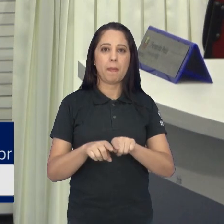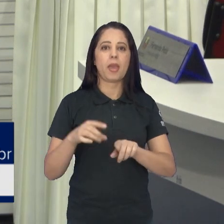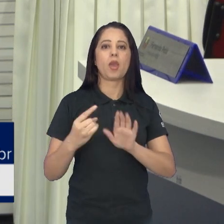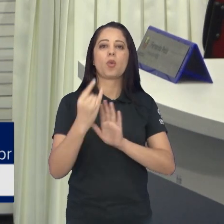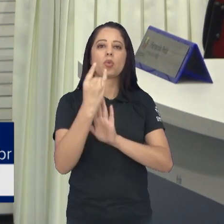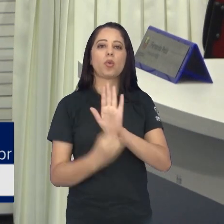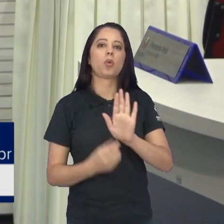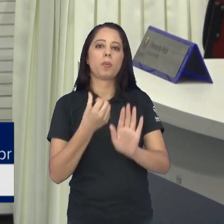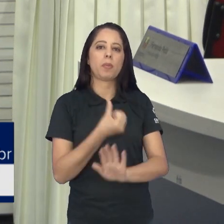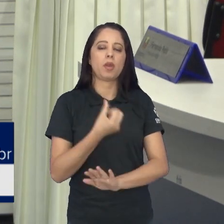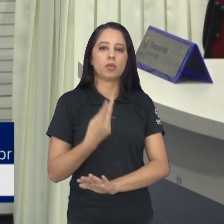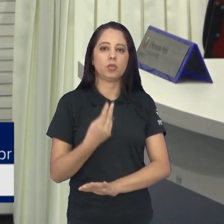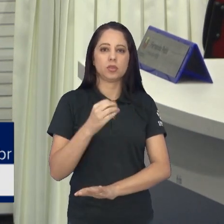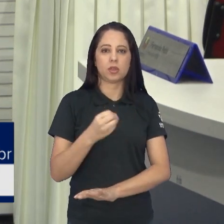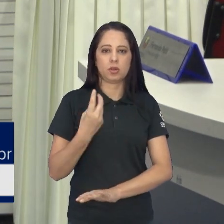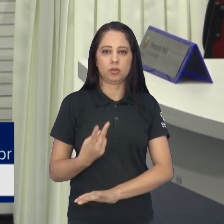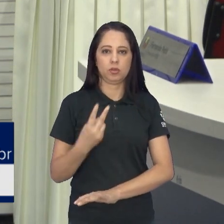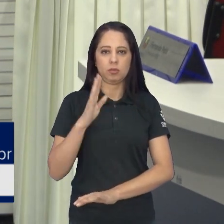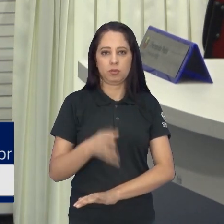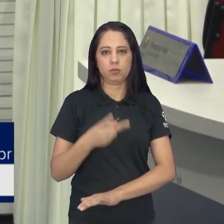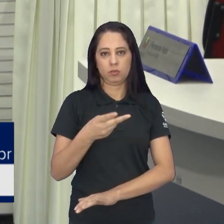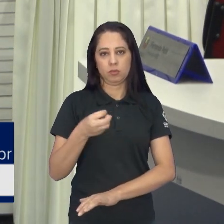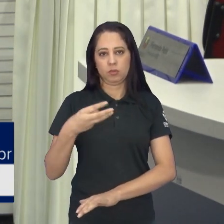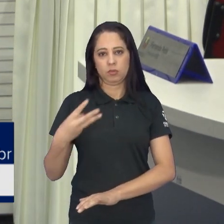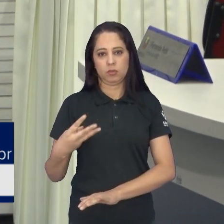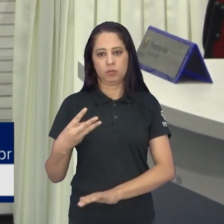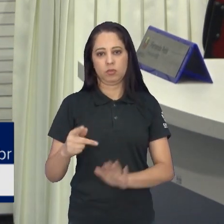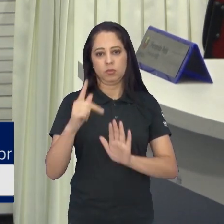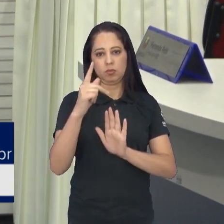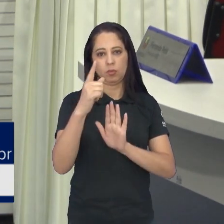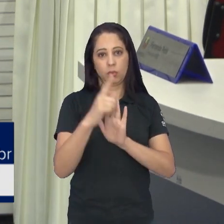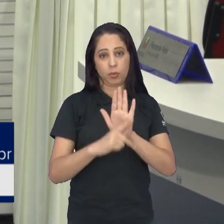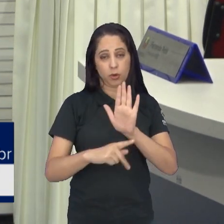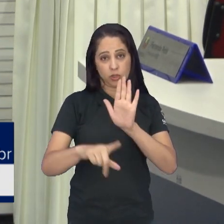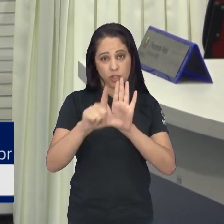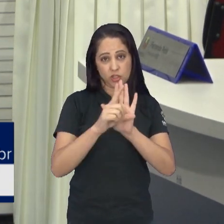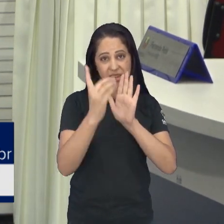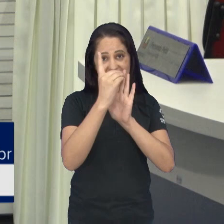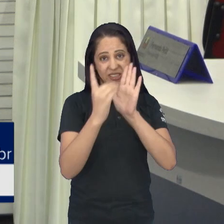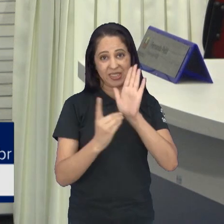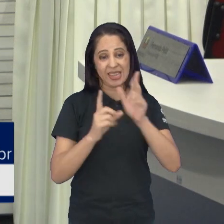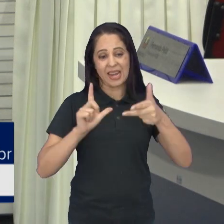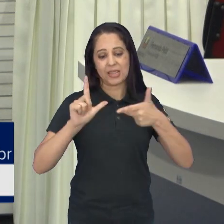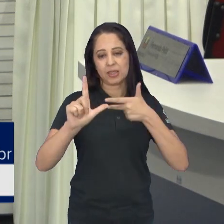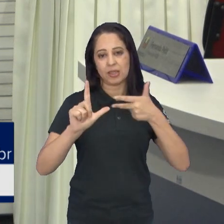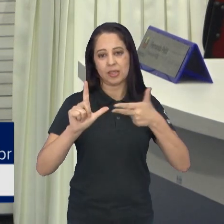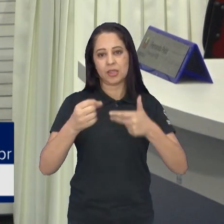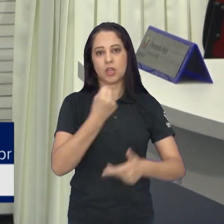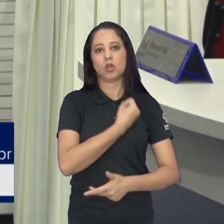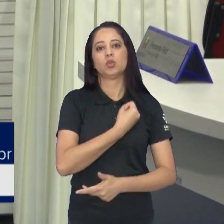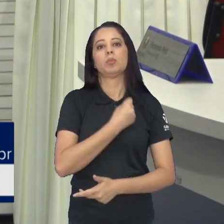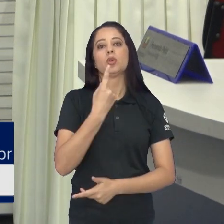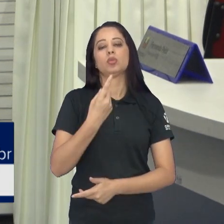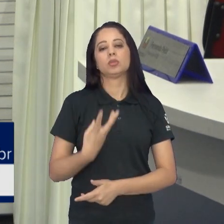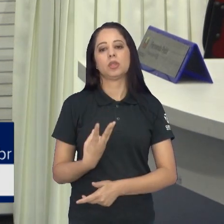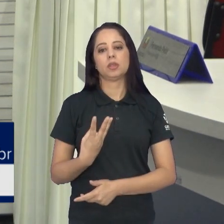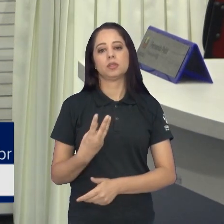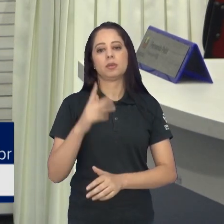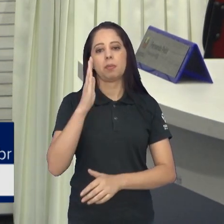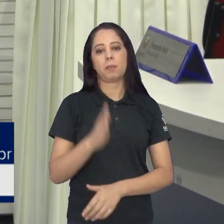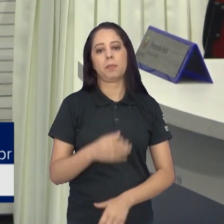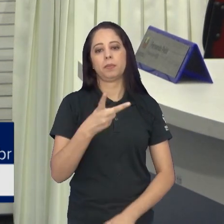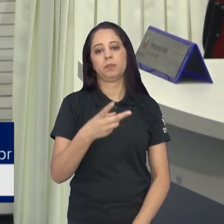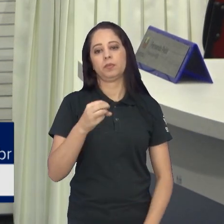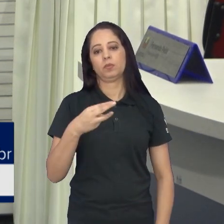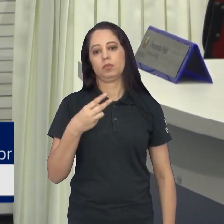número 6202/2023, projeto de decreto legislativo número 13/2023, de autoria